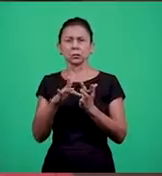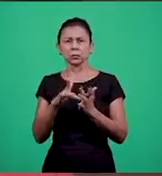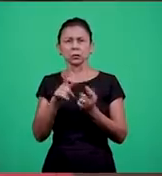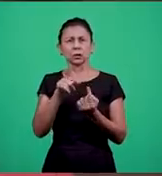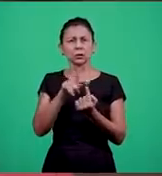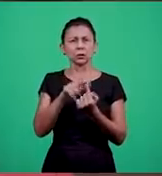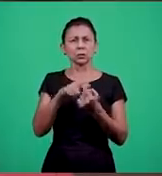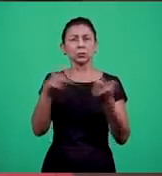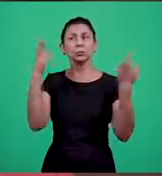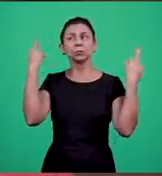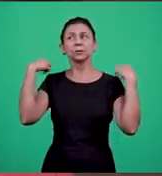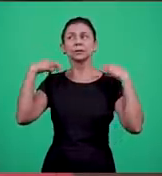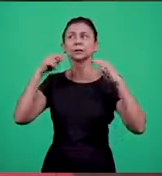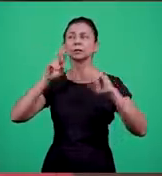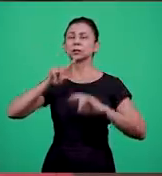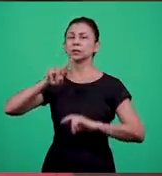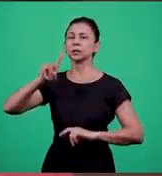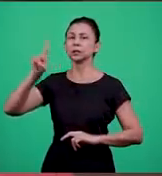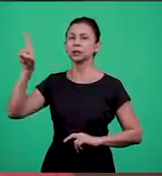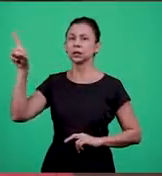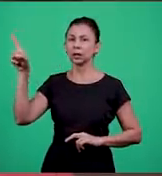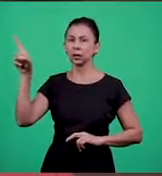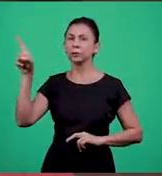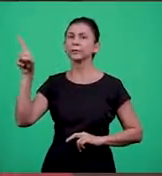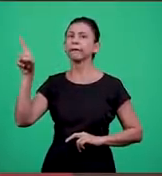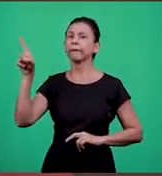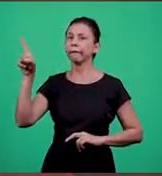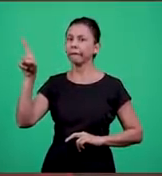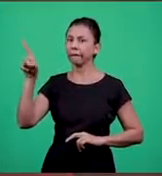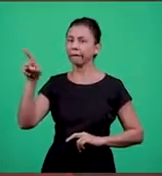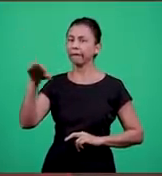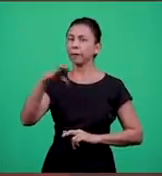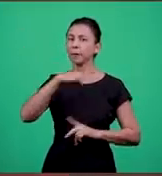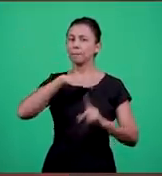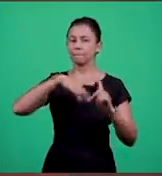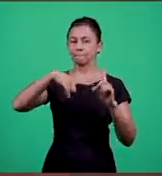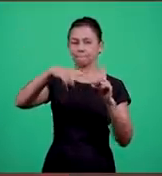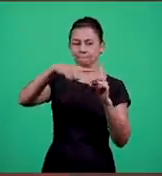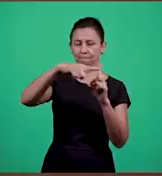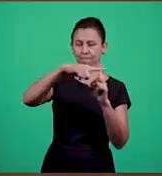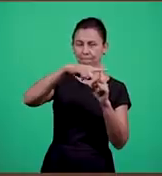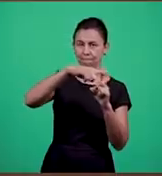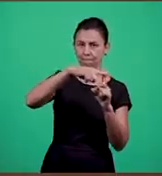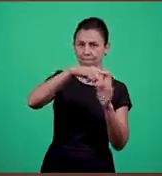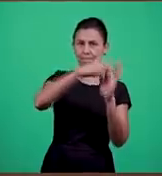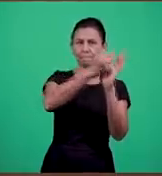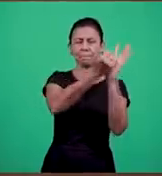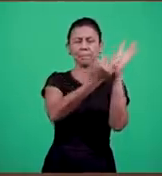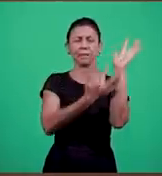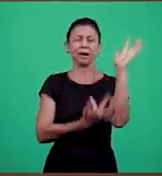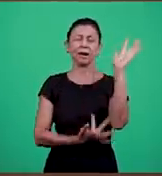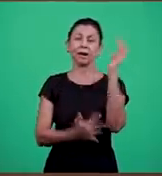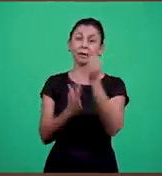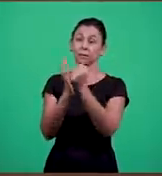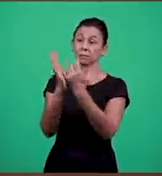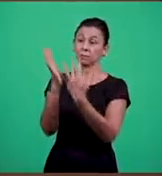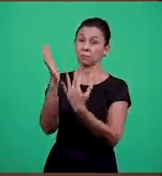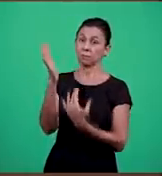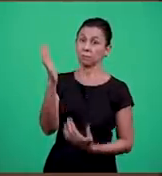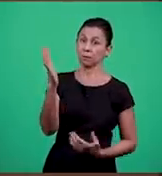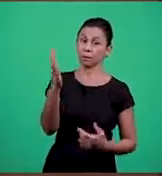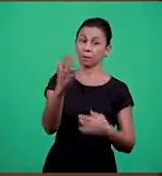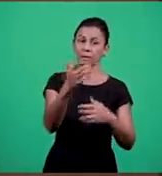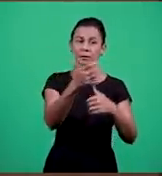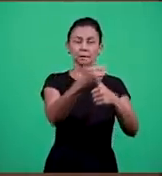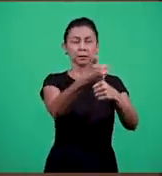Jesus é o Cordeiro de Deus, crianças. Ele morreu na cruz e derramou o seu